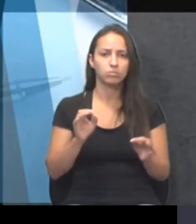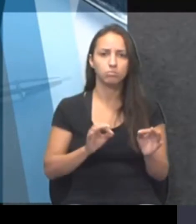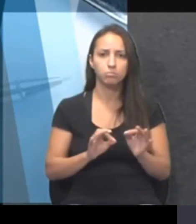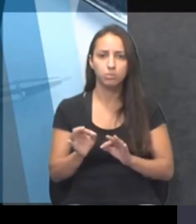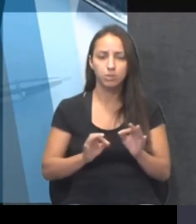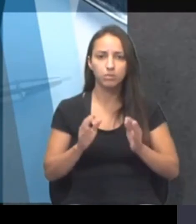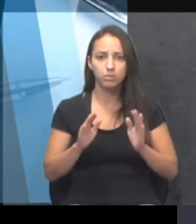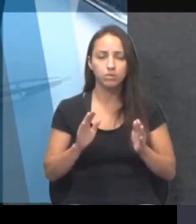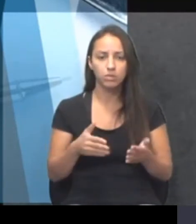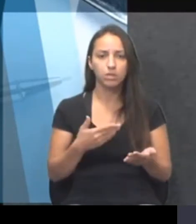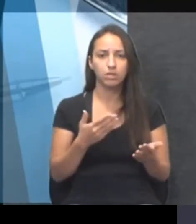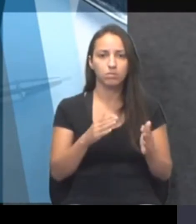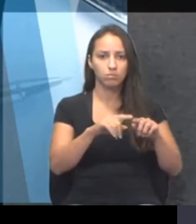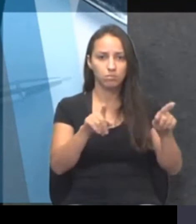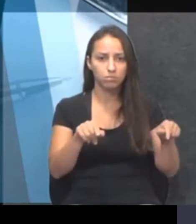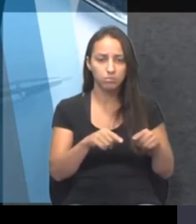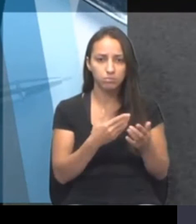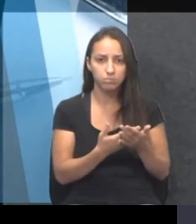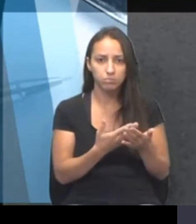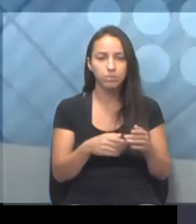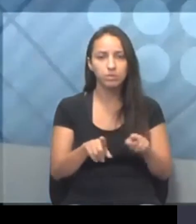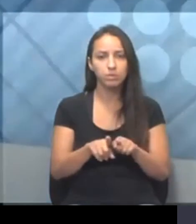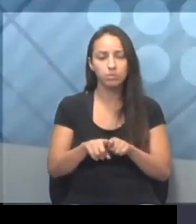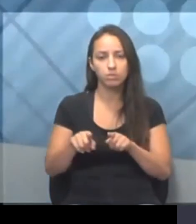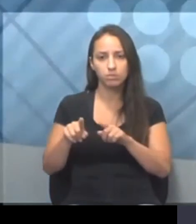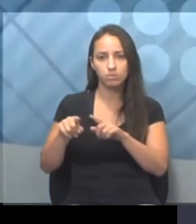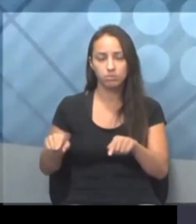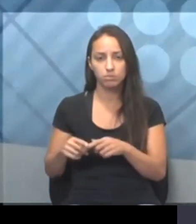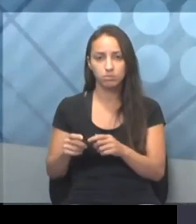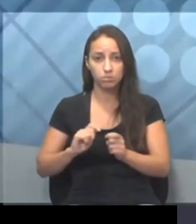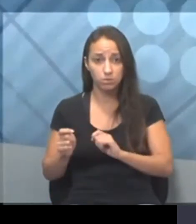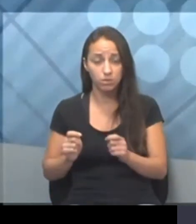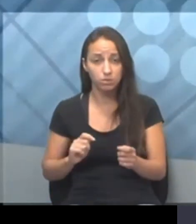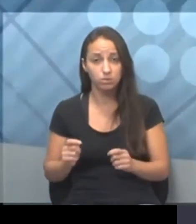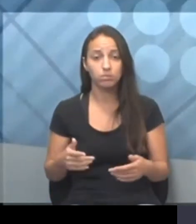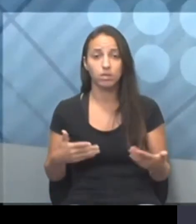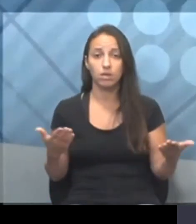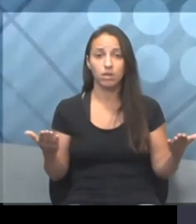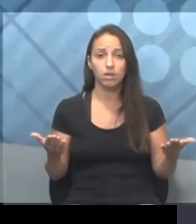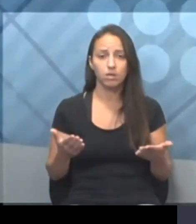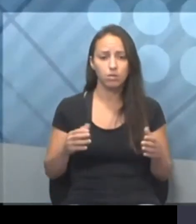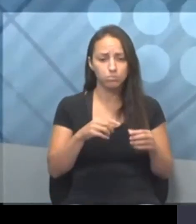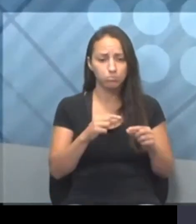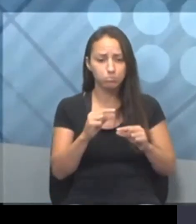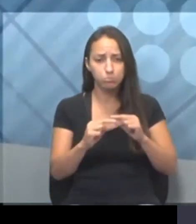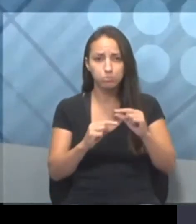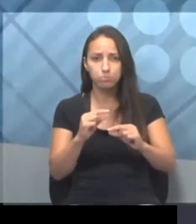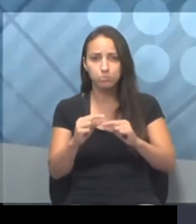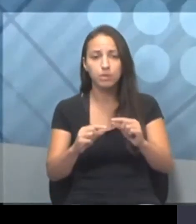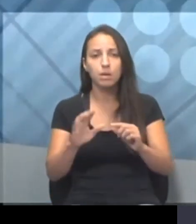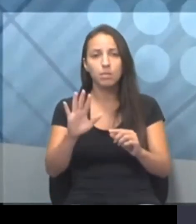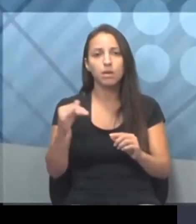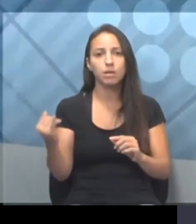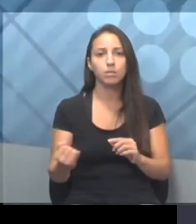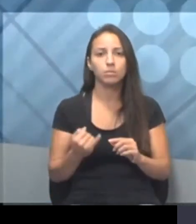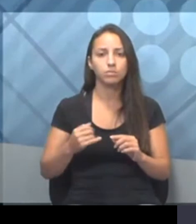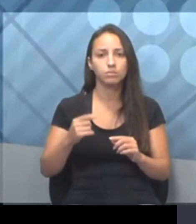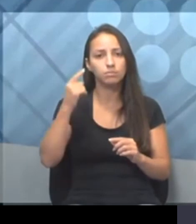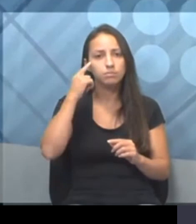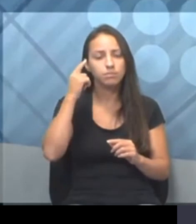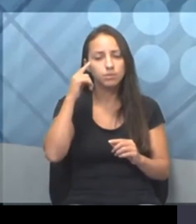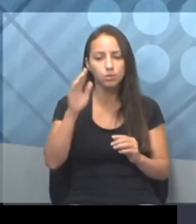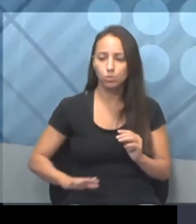setor de aprendizagem, o setor administrativo, né? Então nós estamos fazendo aos poucos, né? Mas é